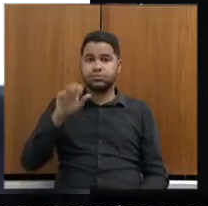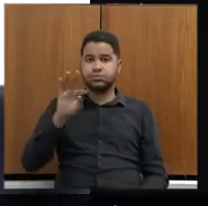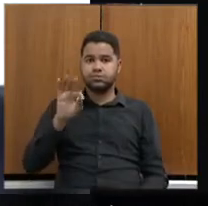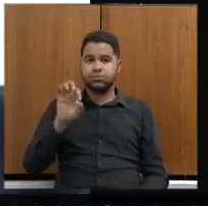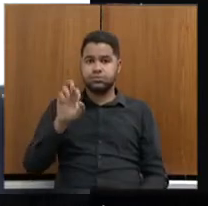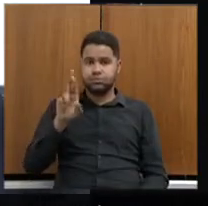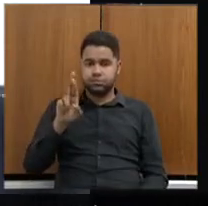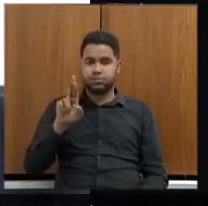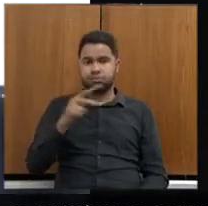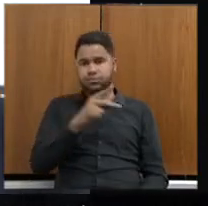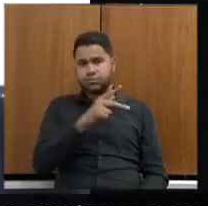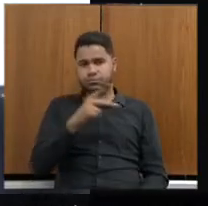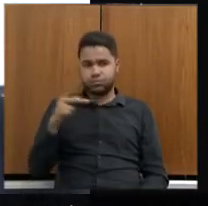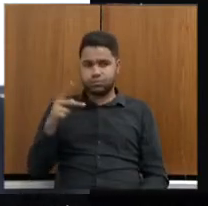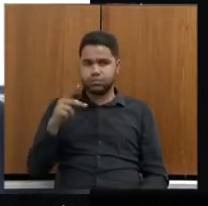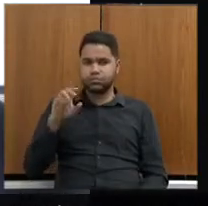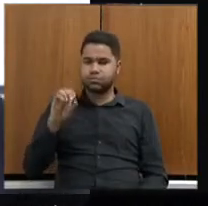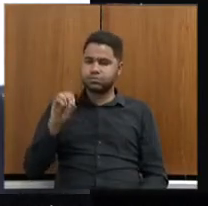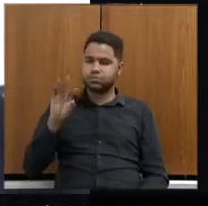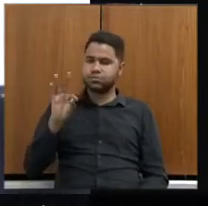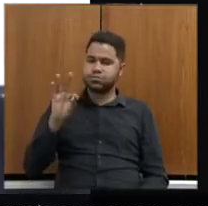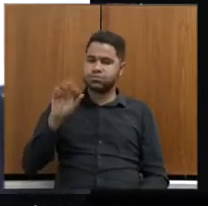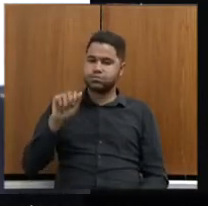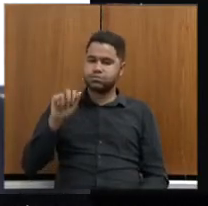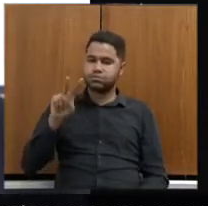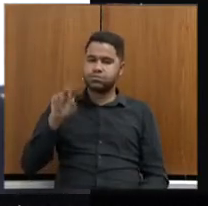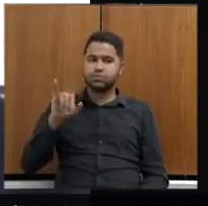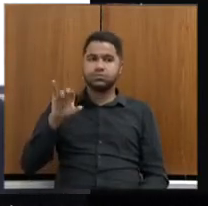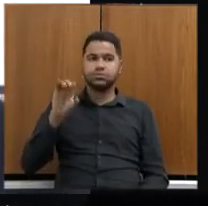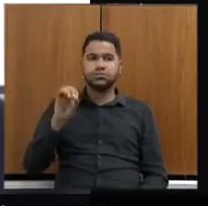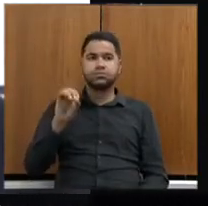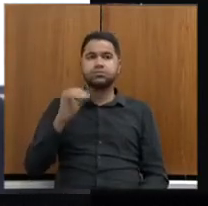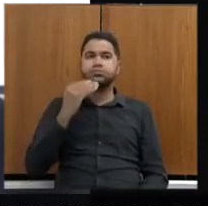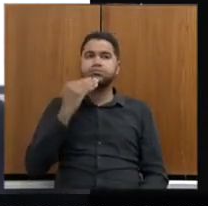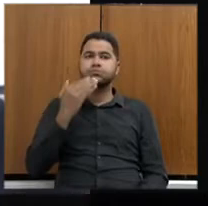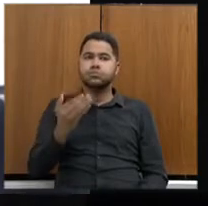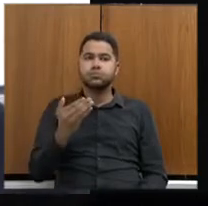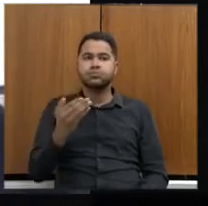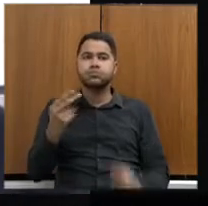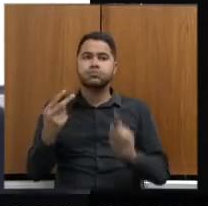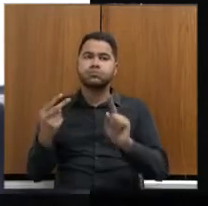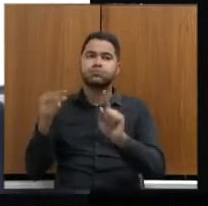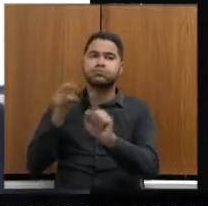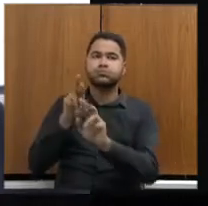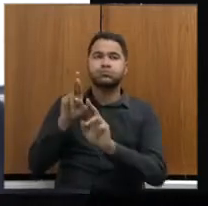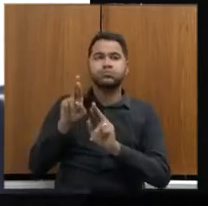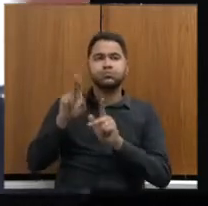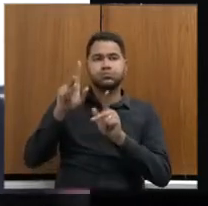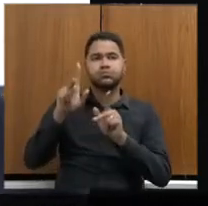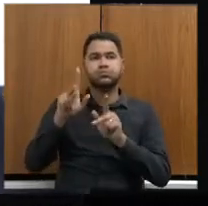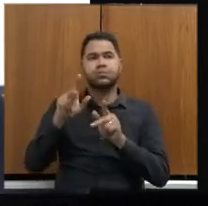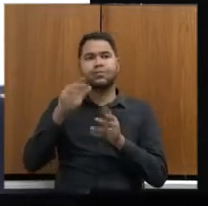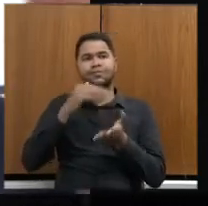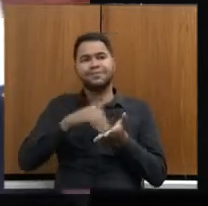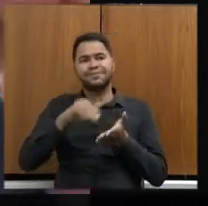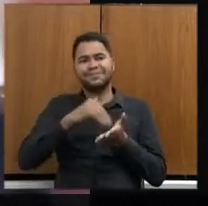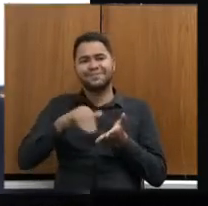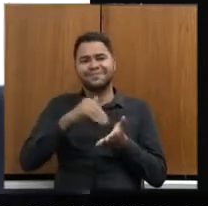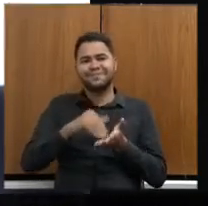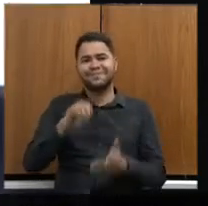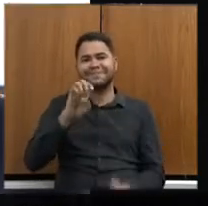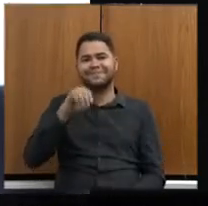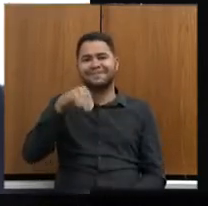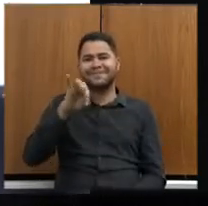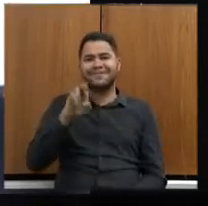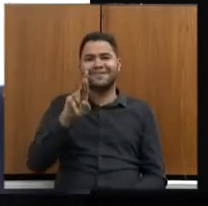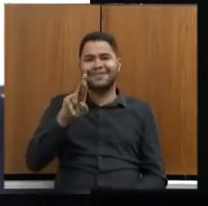o presidente Otávio solicitando uma visão diferenciada para os escritórios da Emater